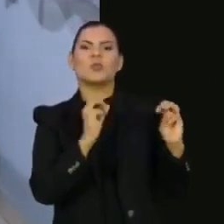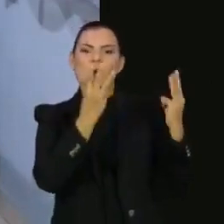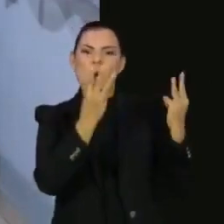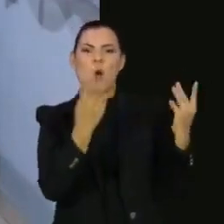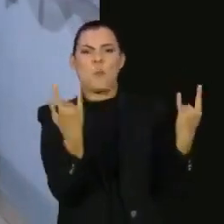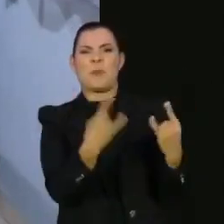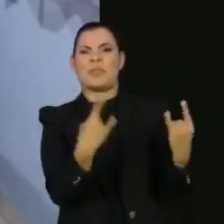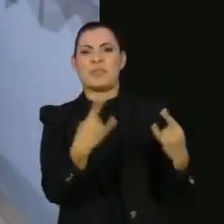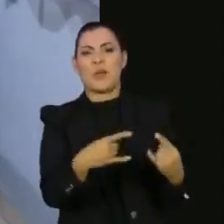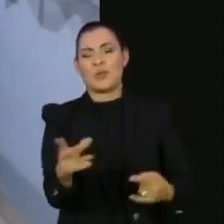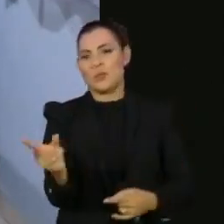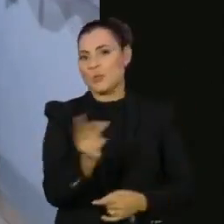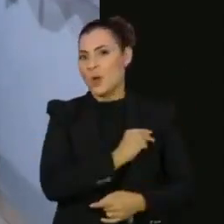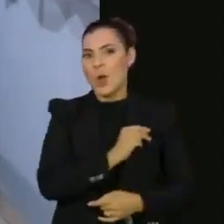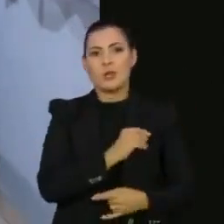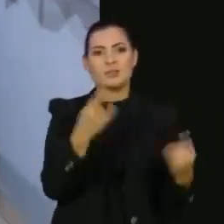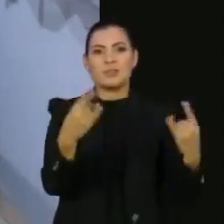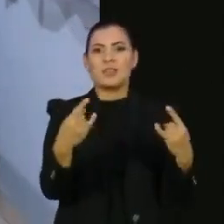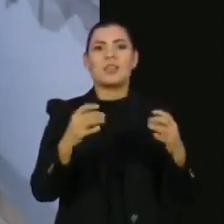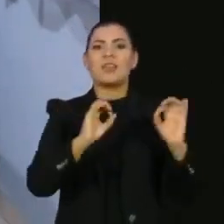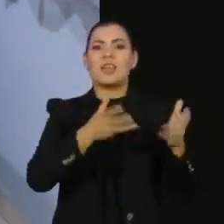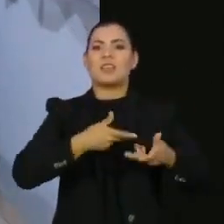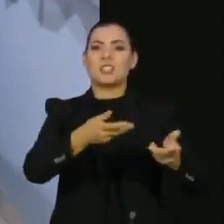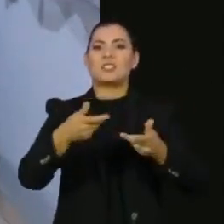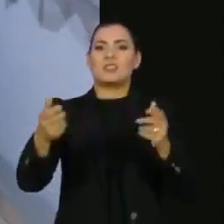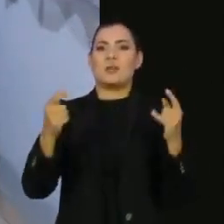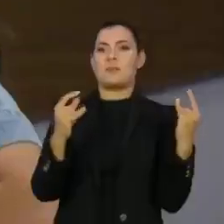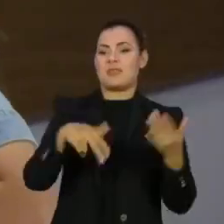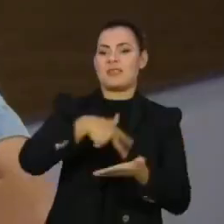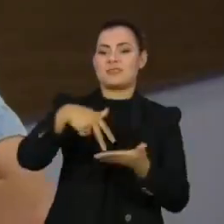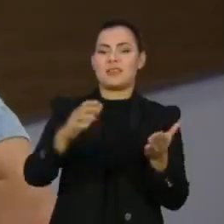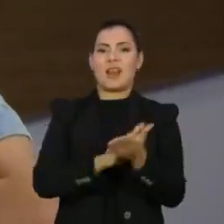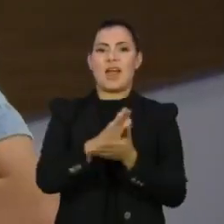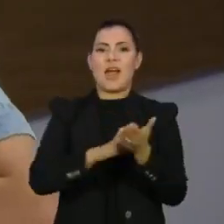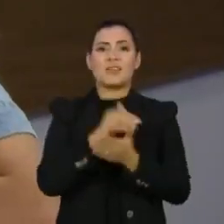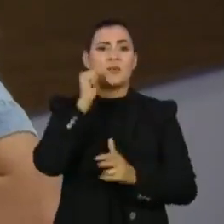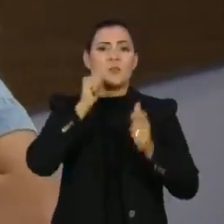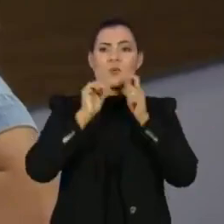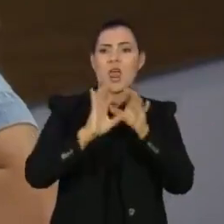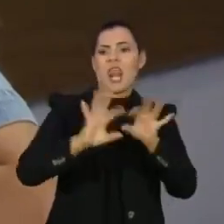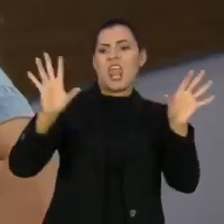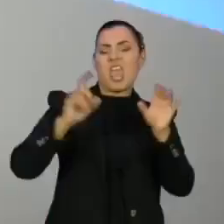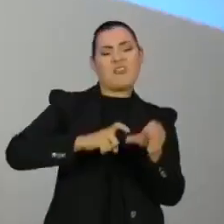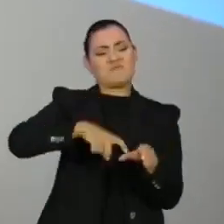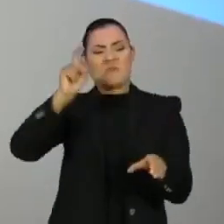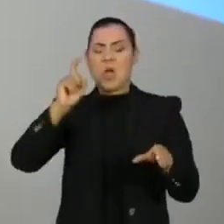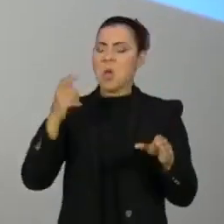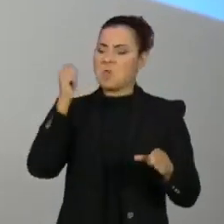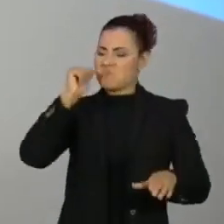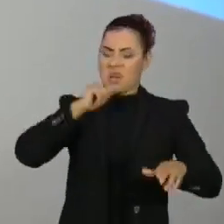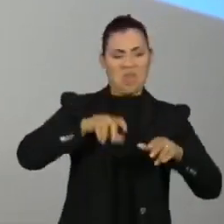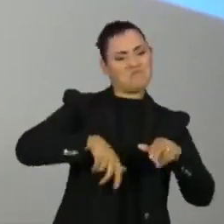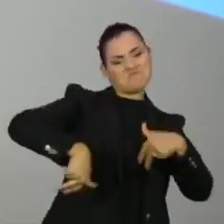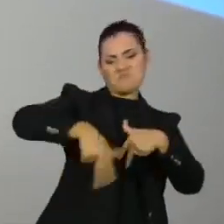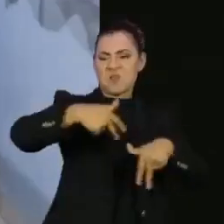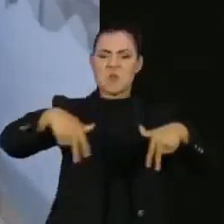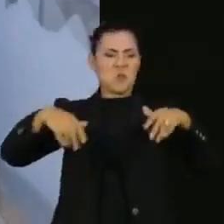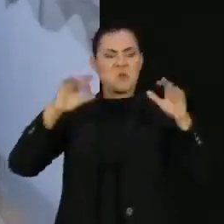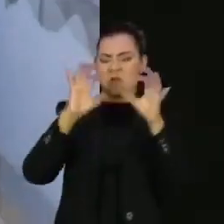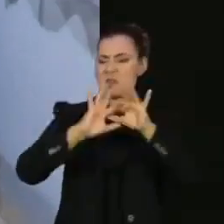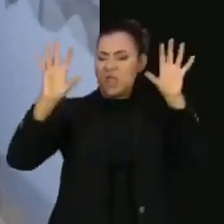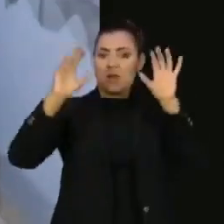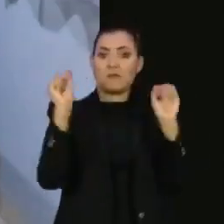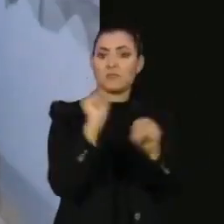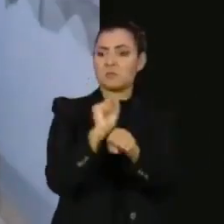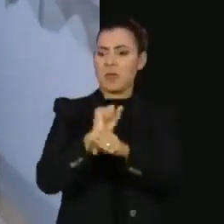metal... E no show de metal, ninguém chama ninguém para dançar. E as mulheres eram todas independentes e não tem essa coisa de